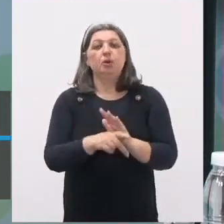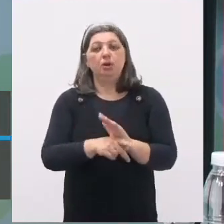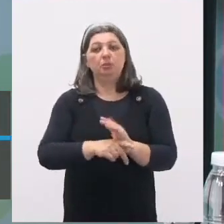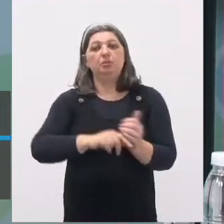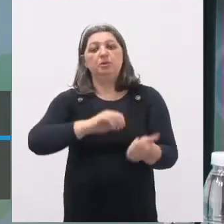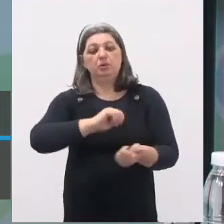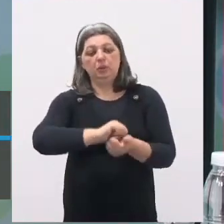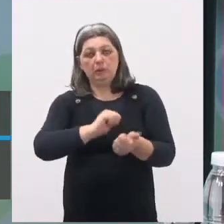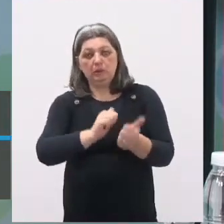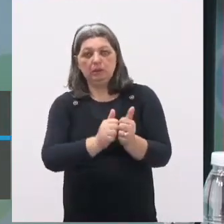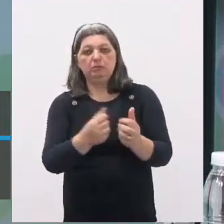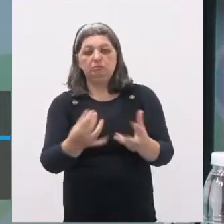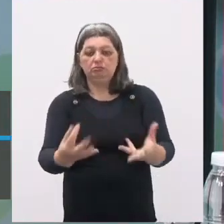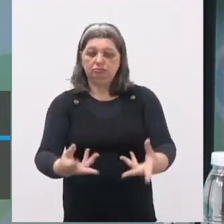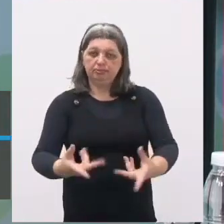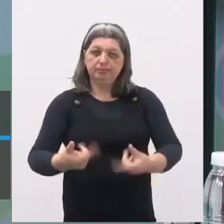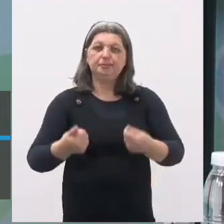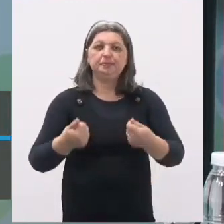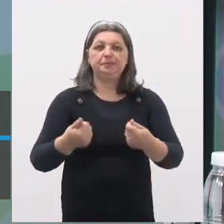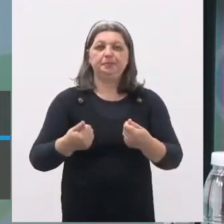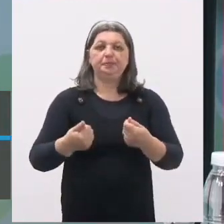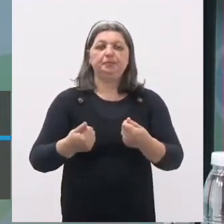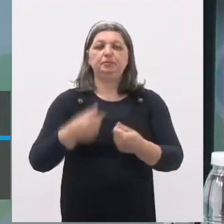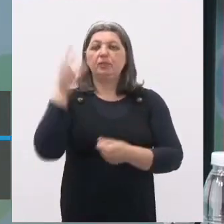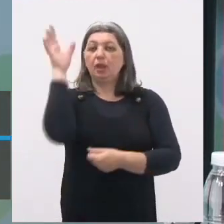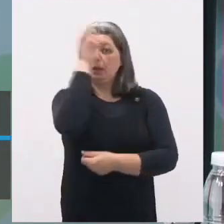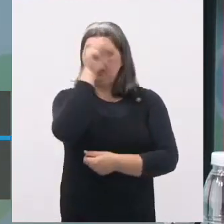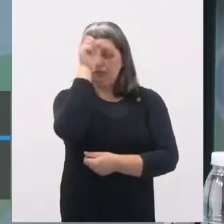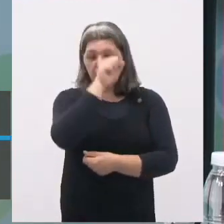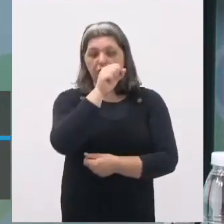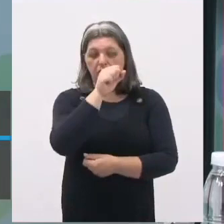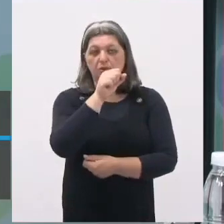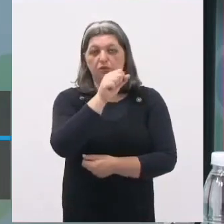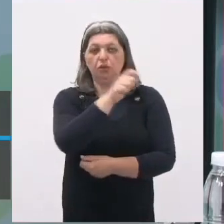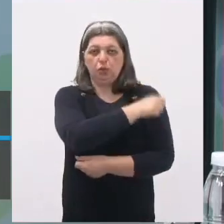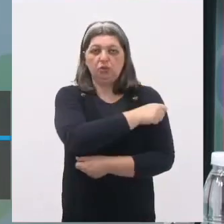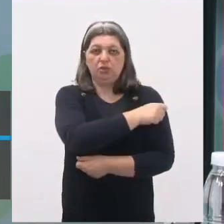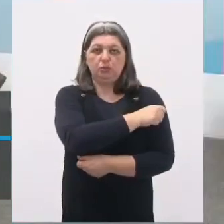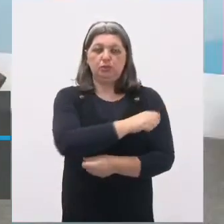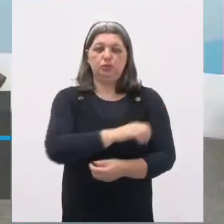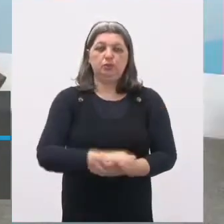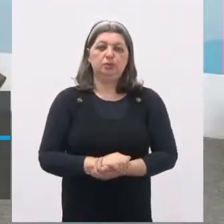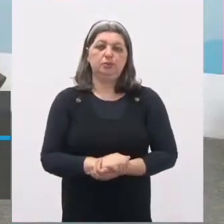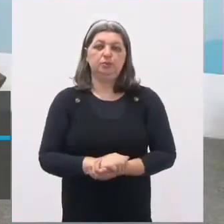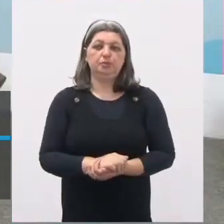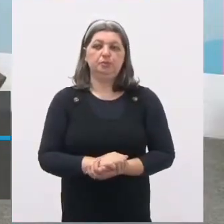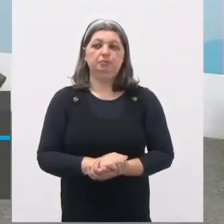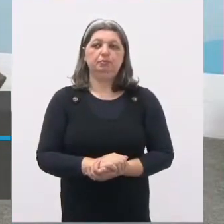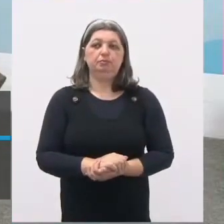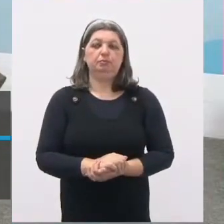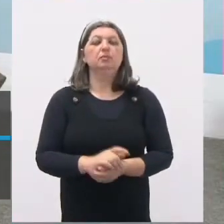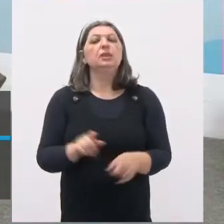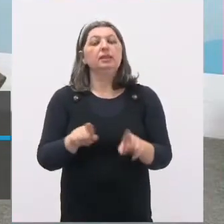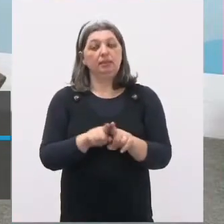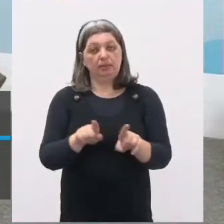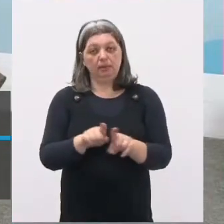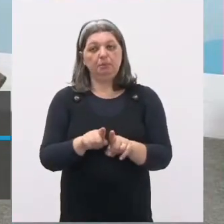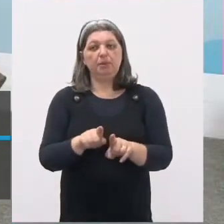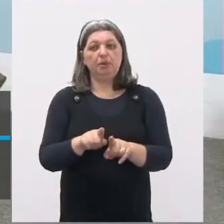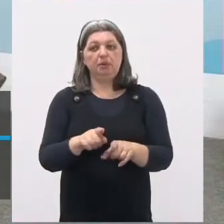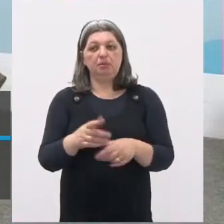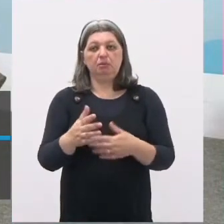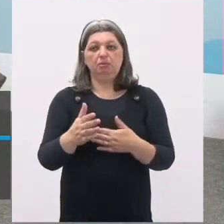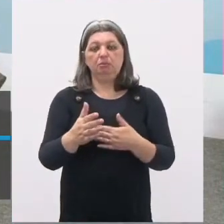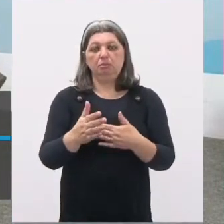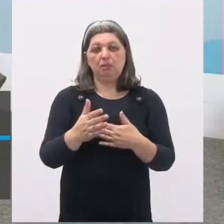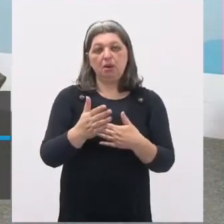da educação, né, a qualidade da aprendizagem dos nossos estudantes. Perfeito. Isso também ajuda, né, no que